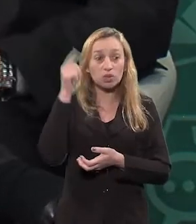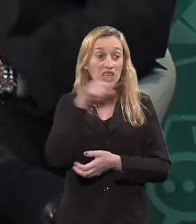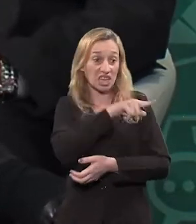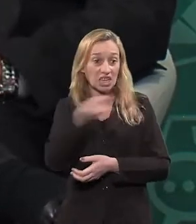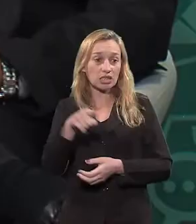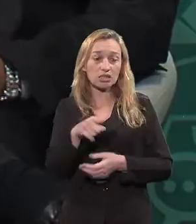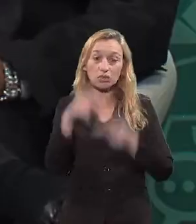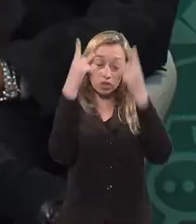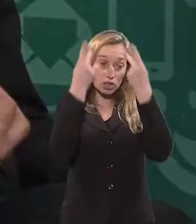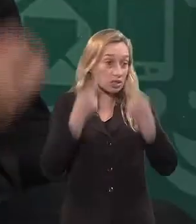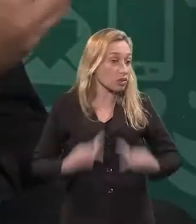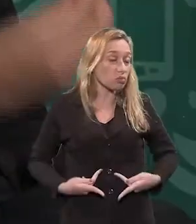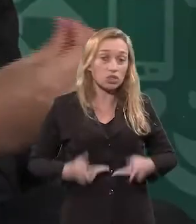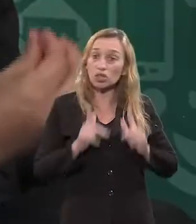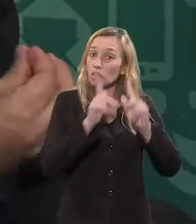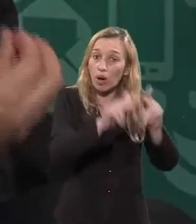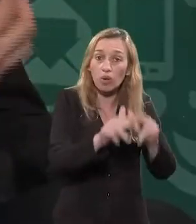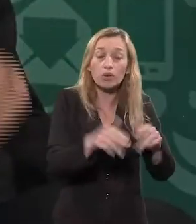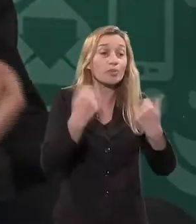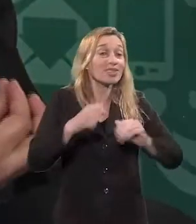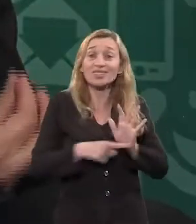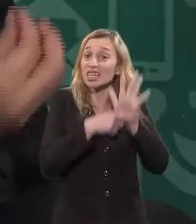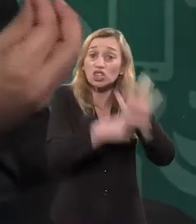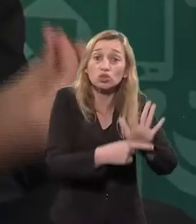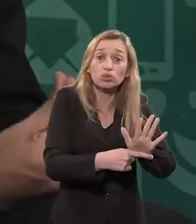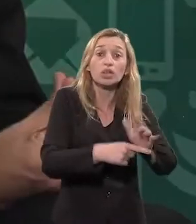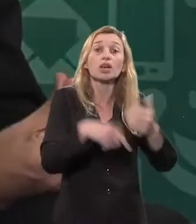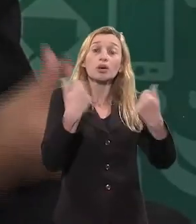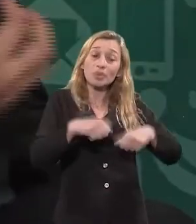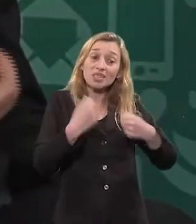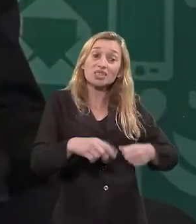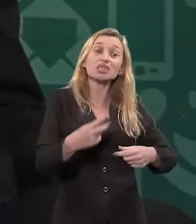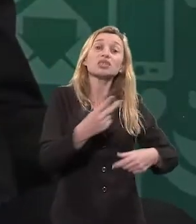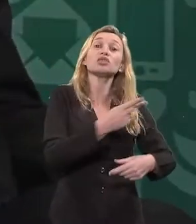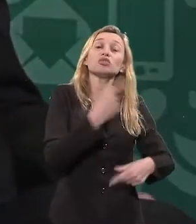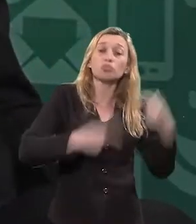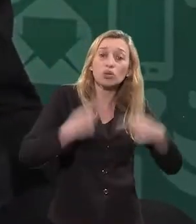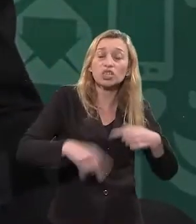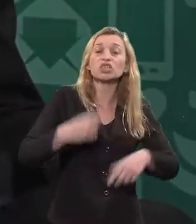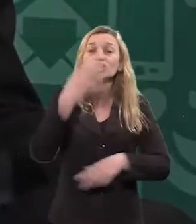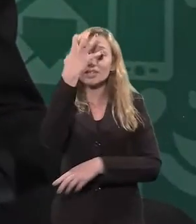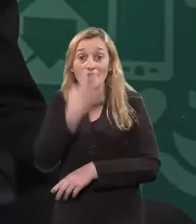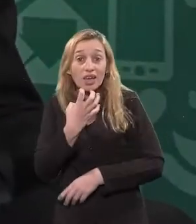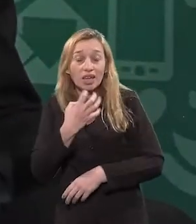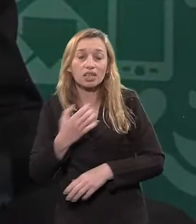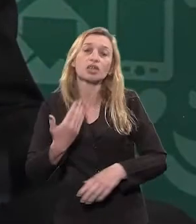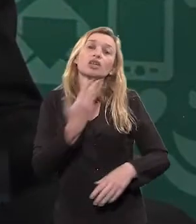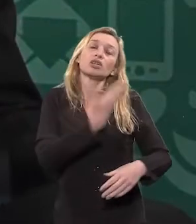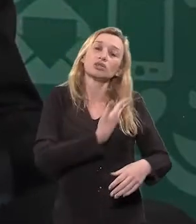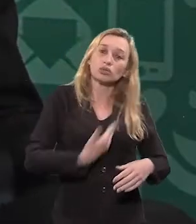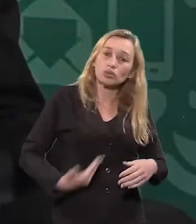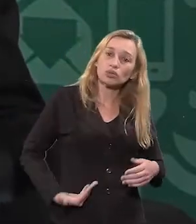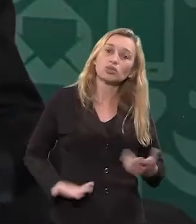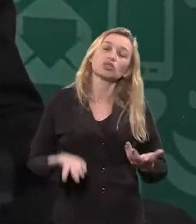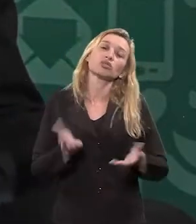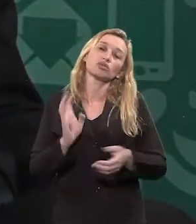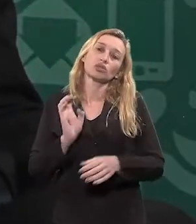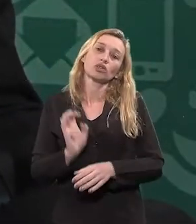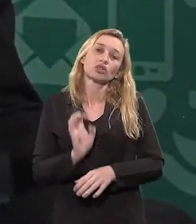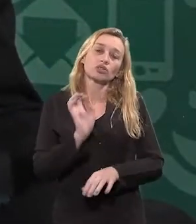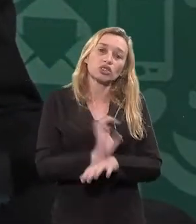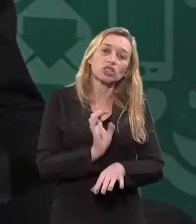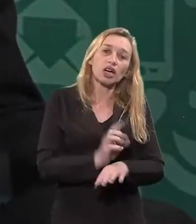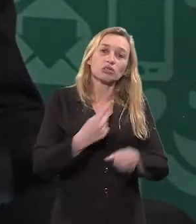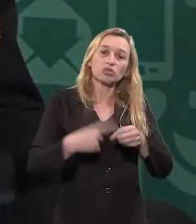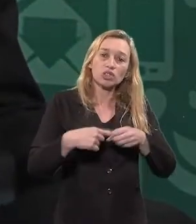é entender que são seres humanos como qualquer outros e que precisam de ajuda, precisam de políticas sérias do Estado, do